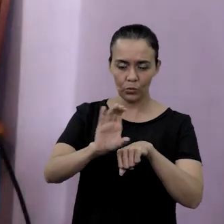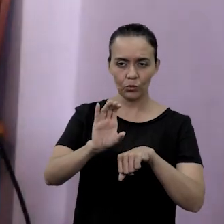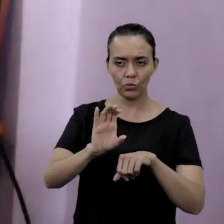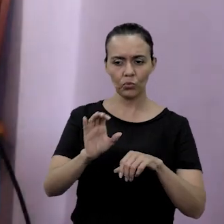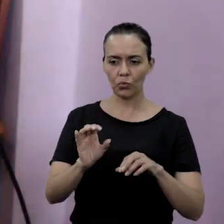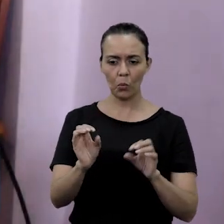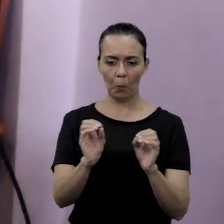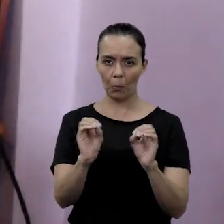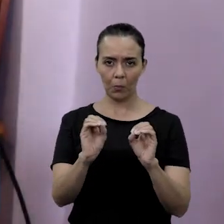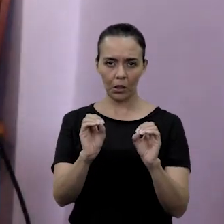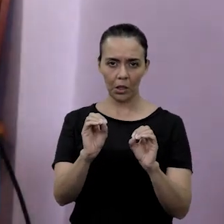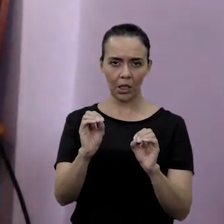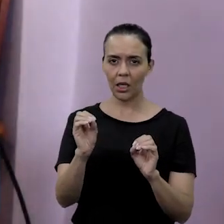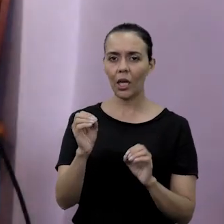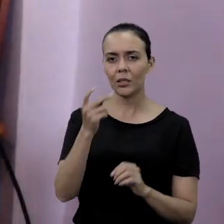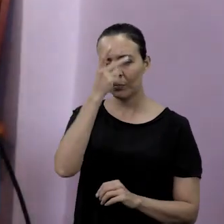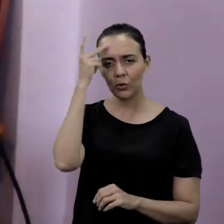né,